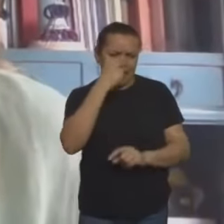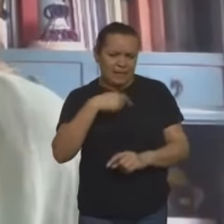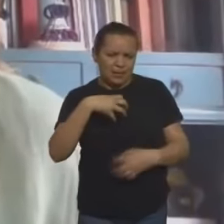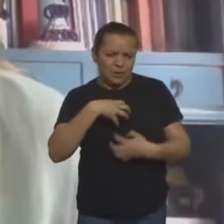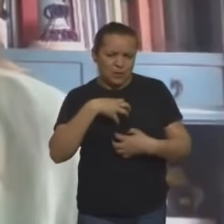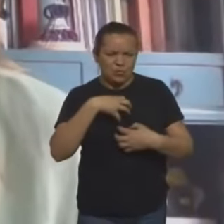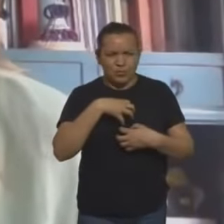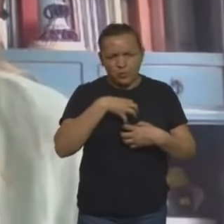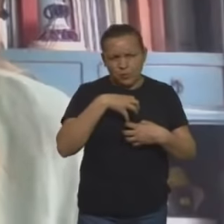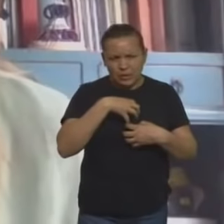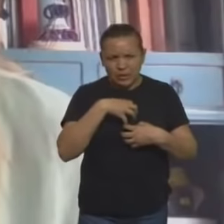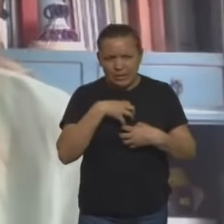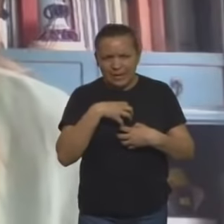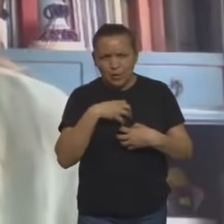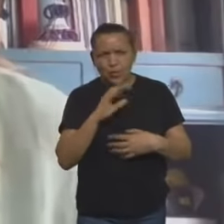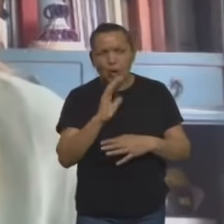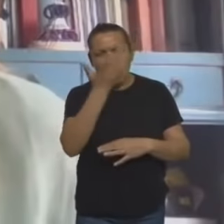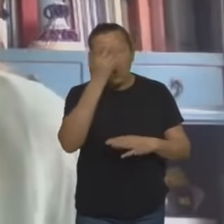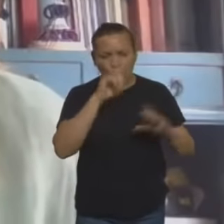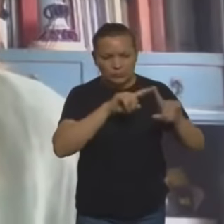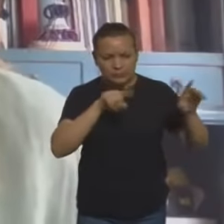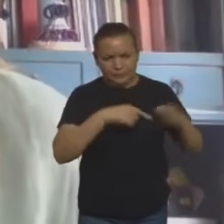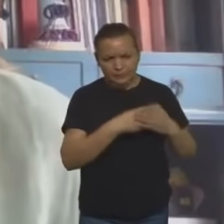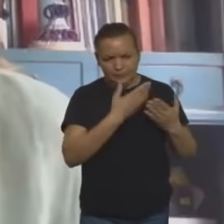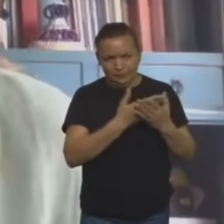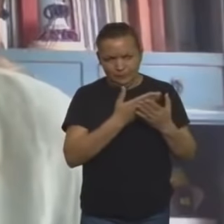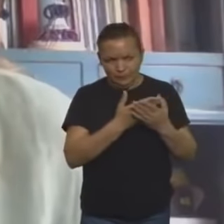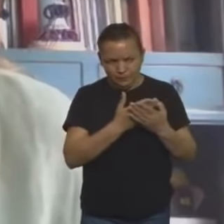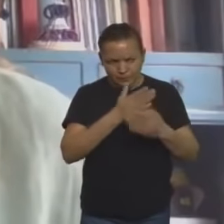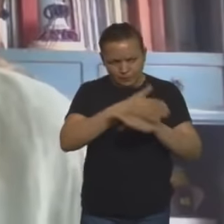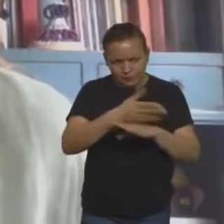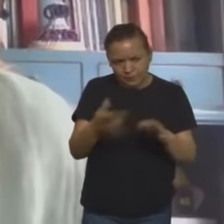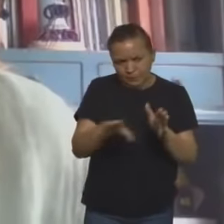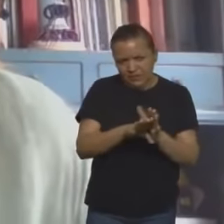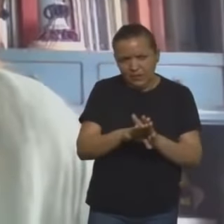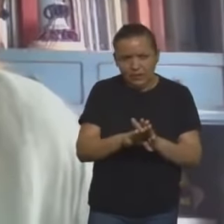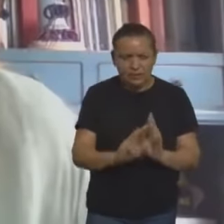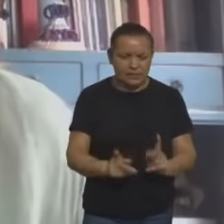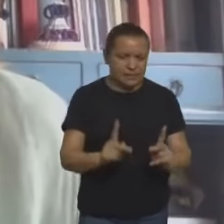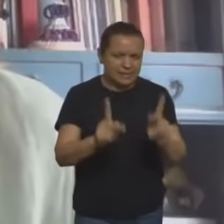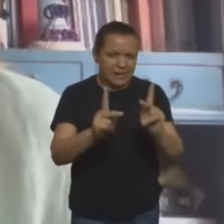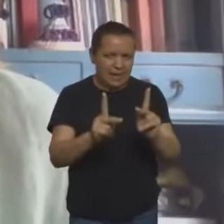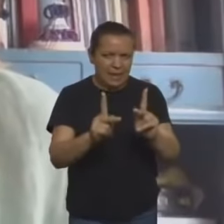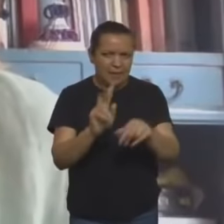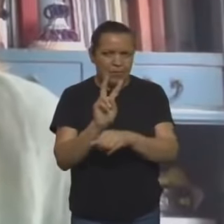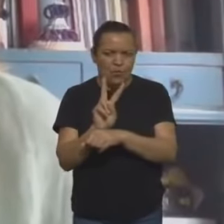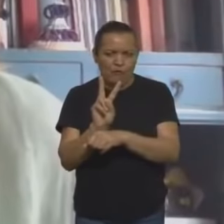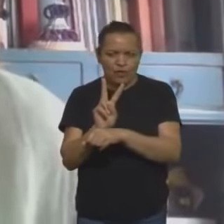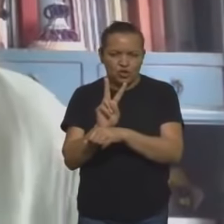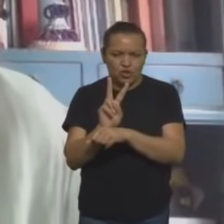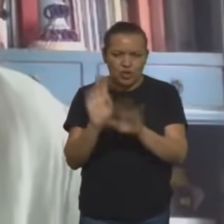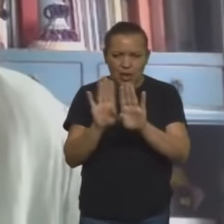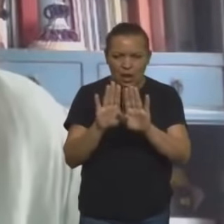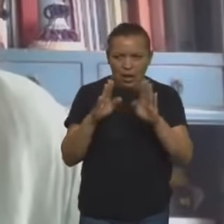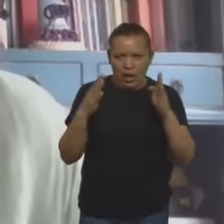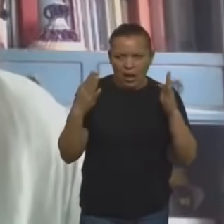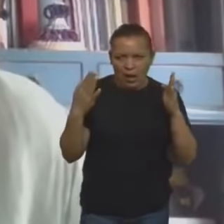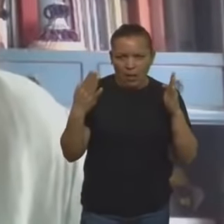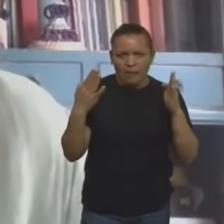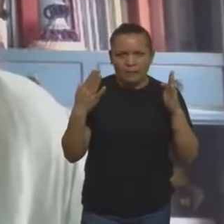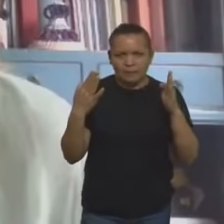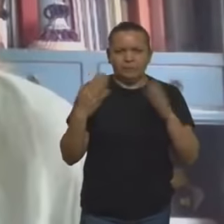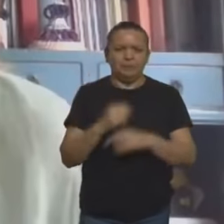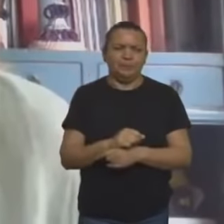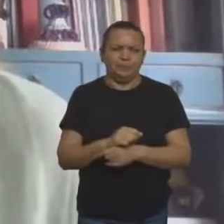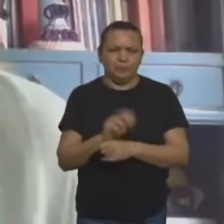muito a ver com uma coisa que acontece comigo na escola. Quando eu chego aqui, sempre o porteiro que abre na escola, que eu